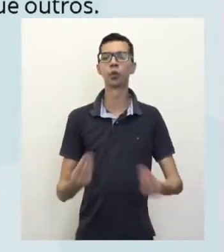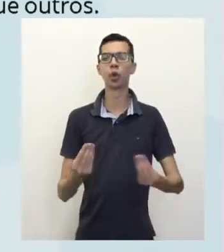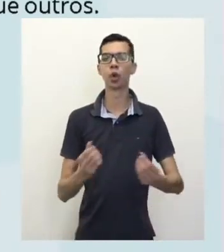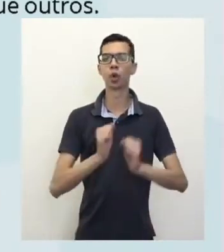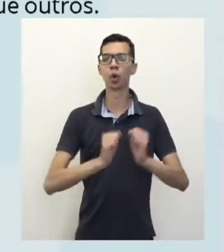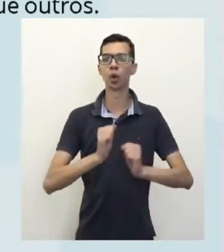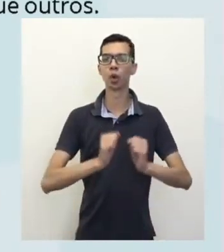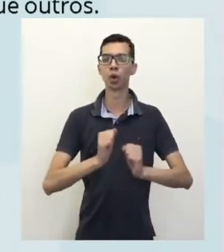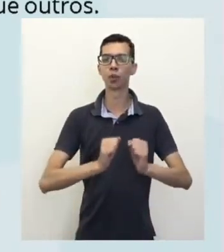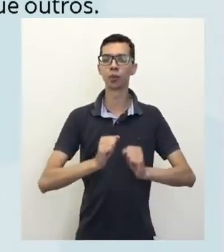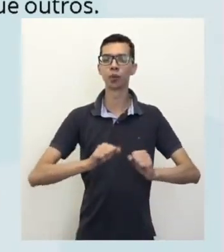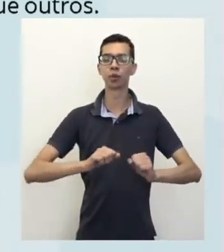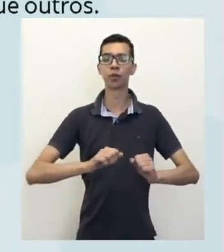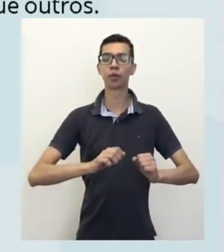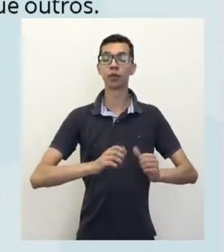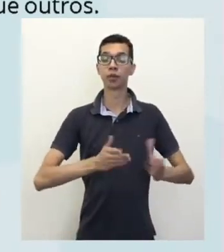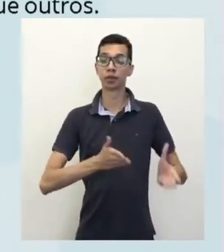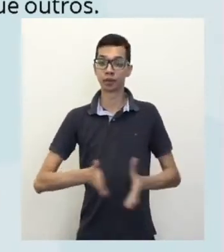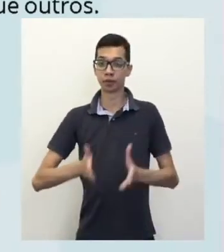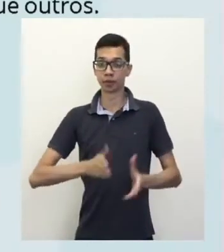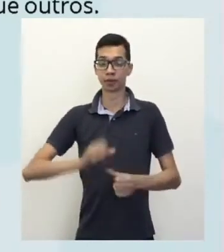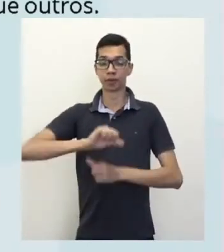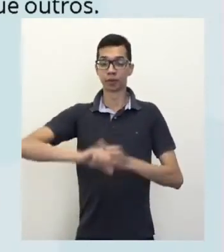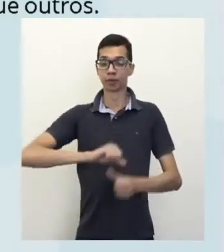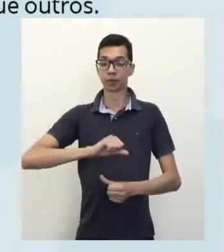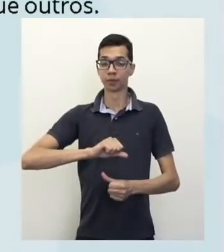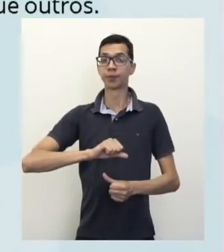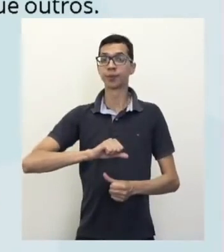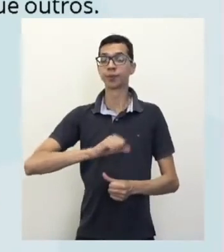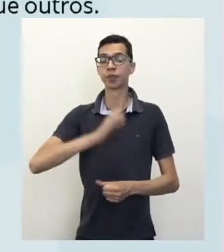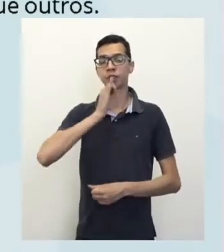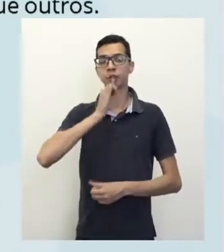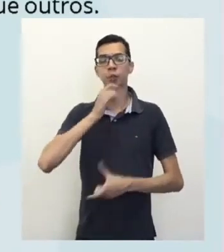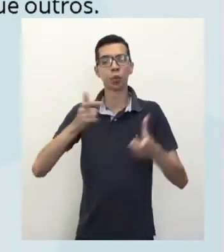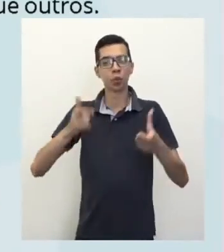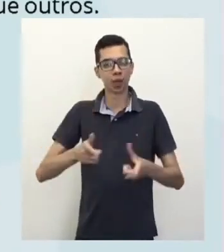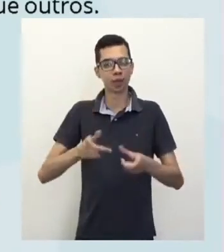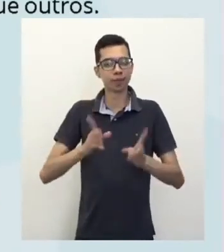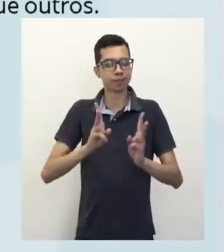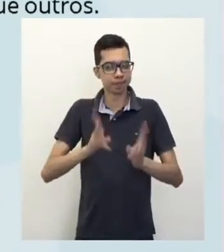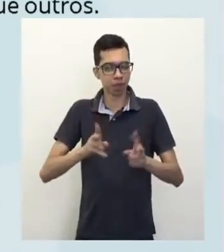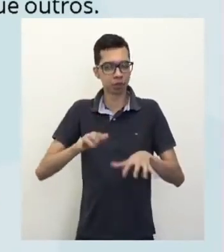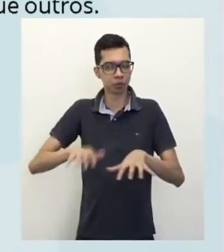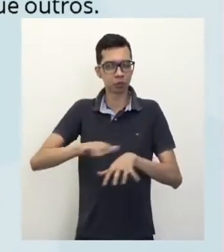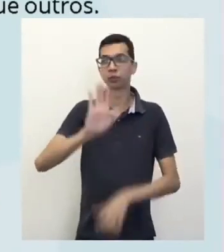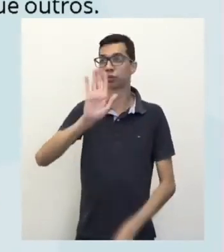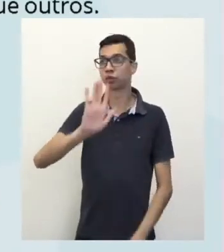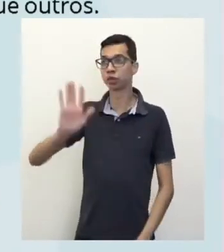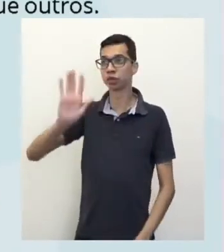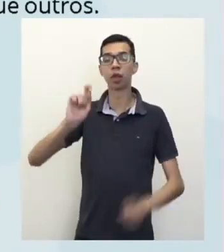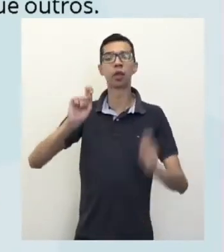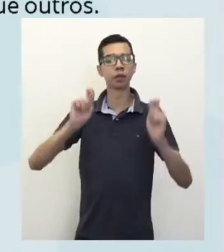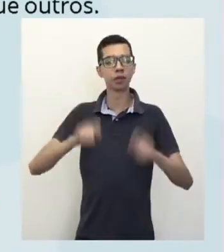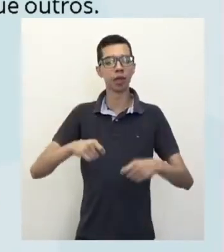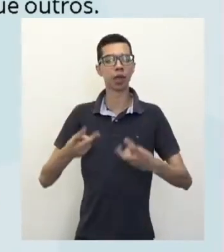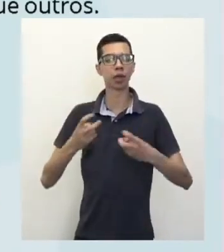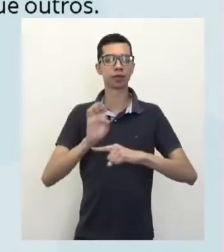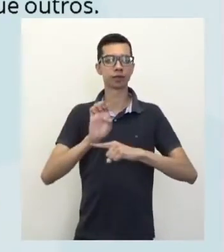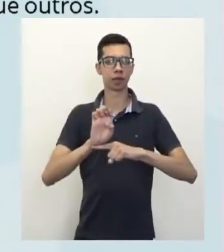não ocorre de forma homogênea, porque dentro de uma mesma região é possível encontrar estados